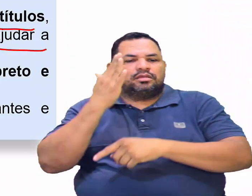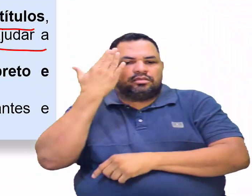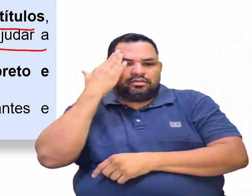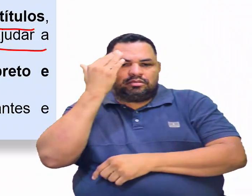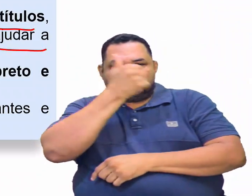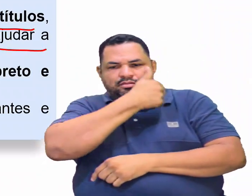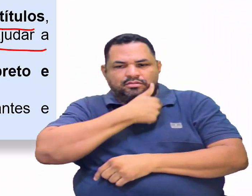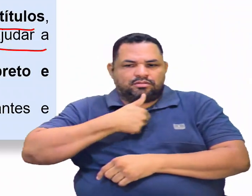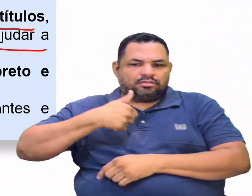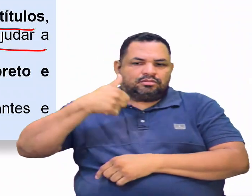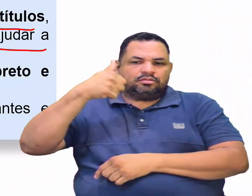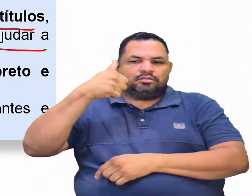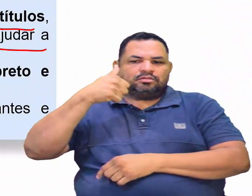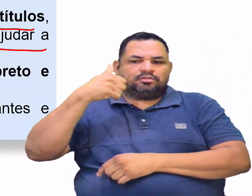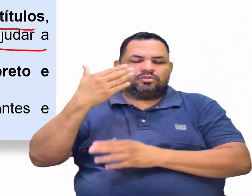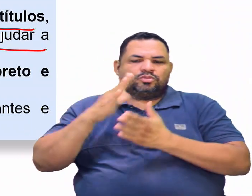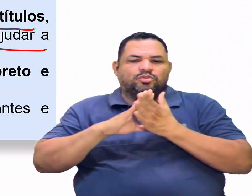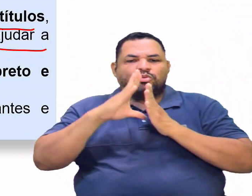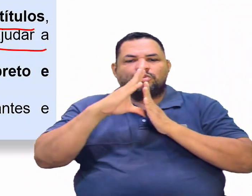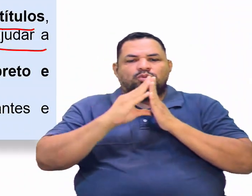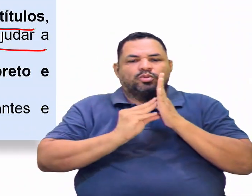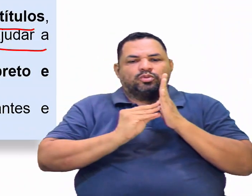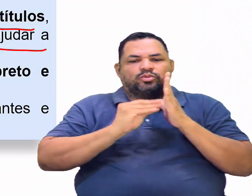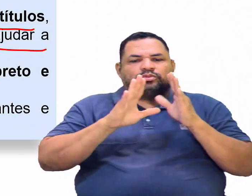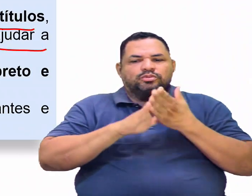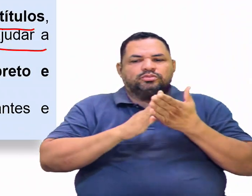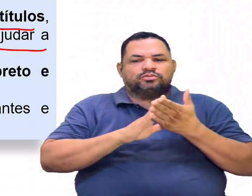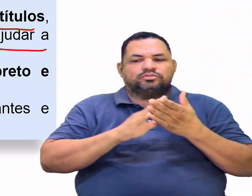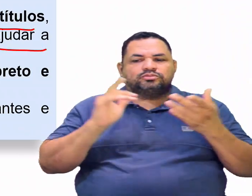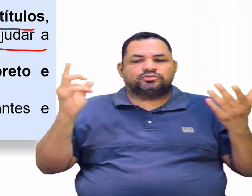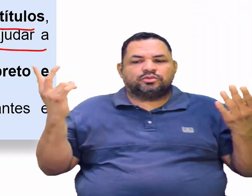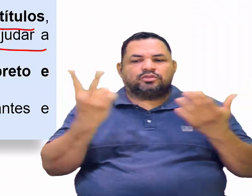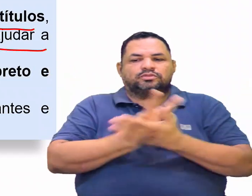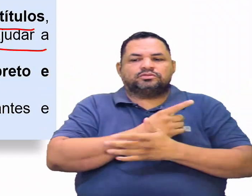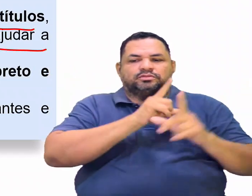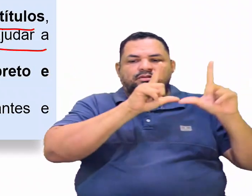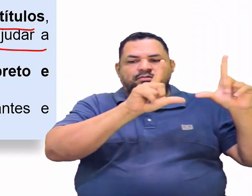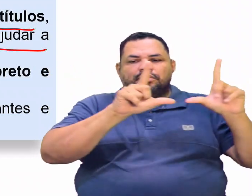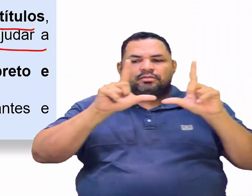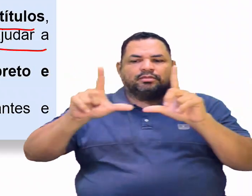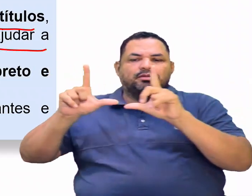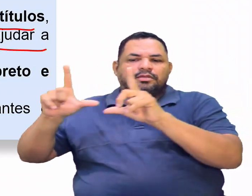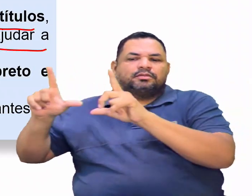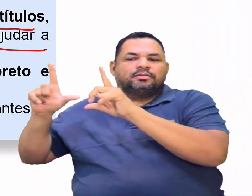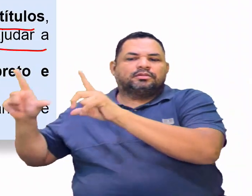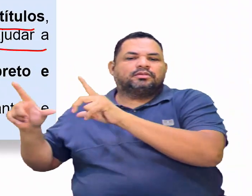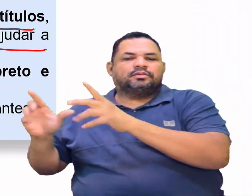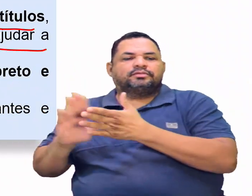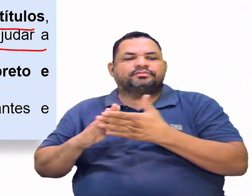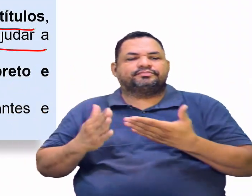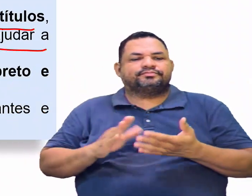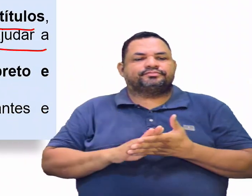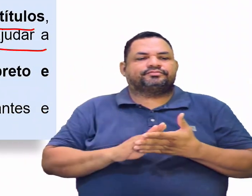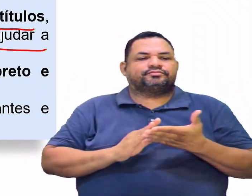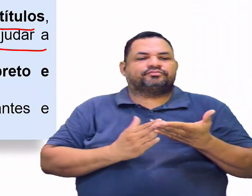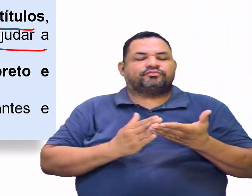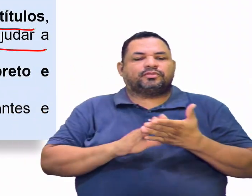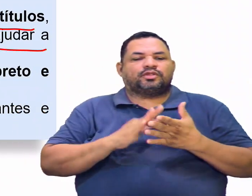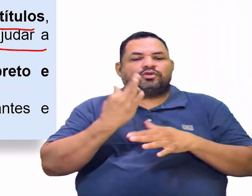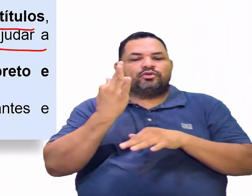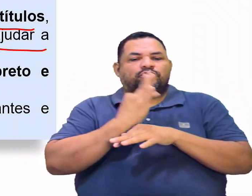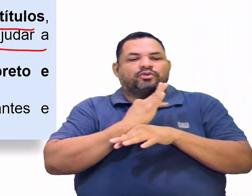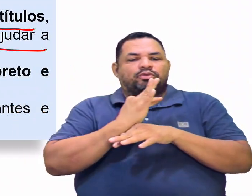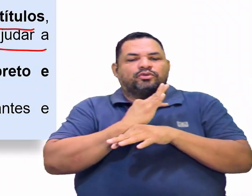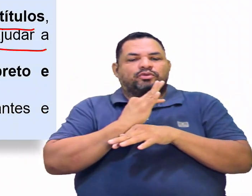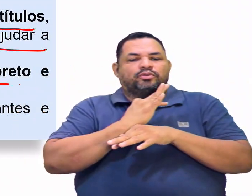a compreender melhor o conteúdo de uma cena. A maioria dos filmes mudos era gravada